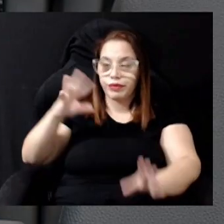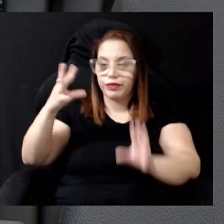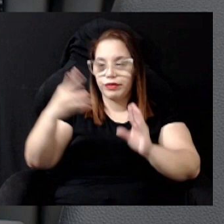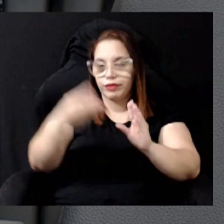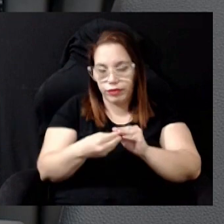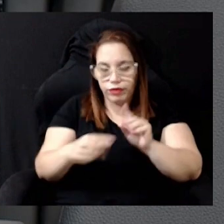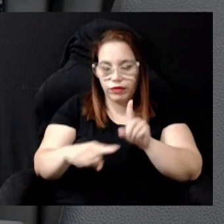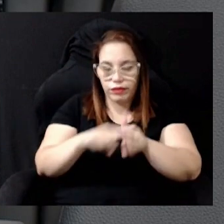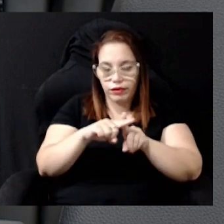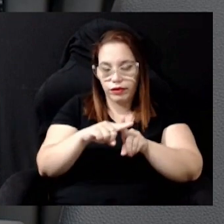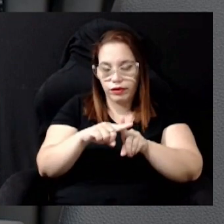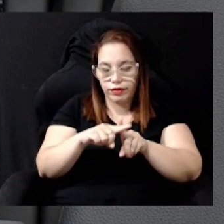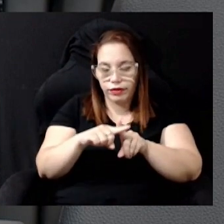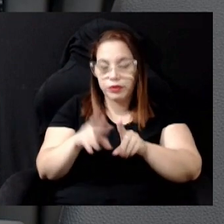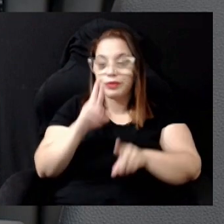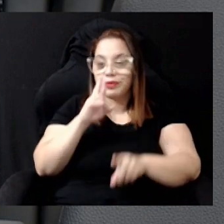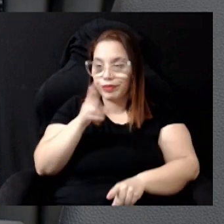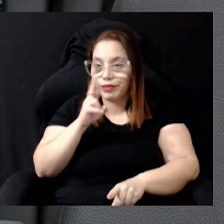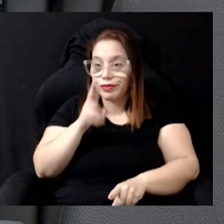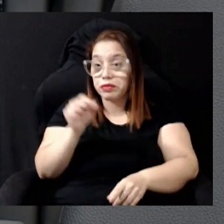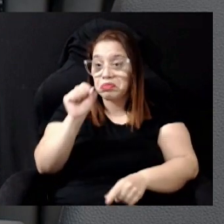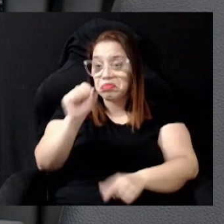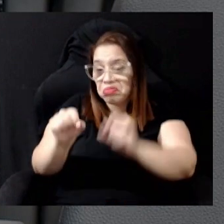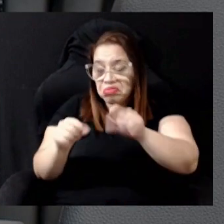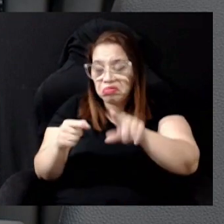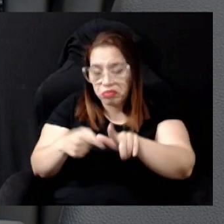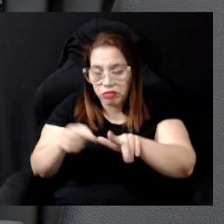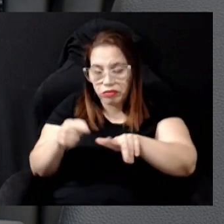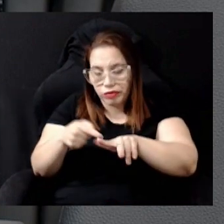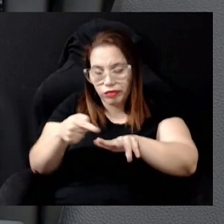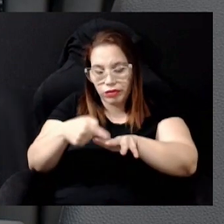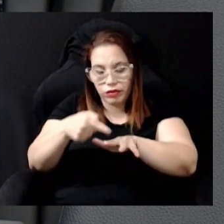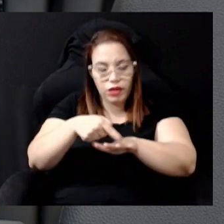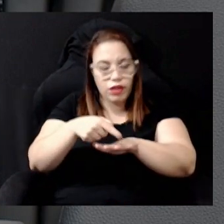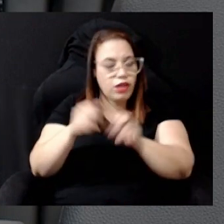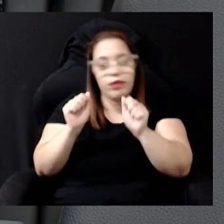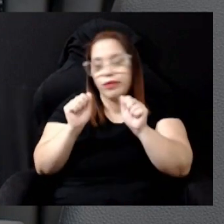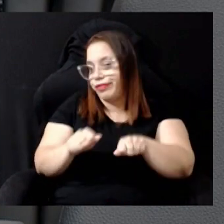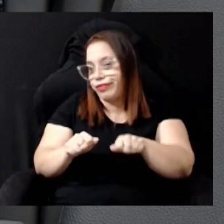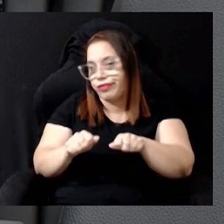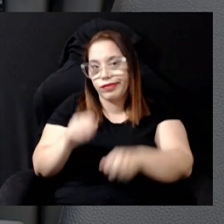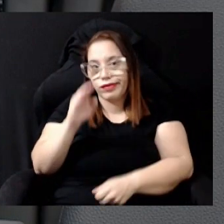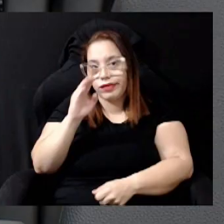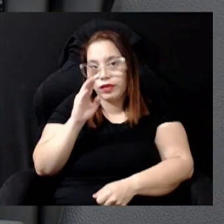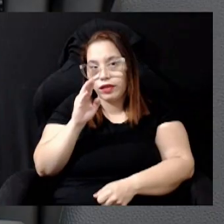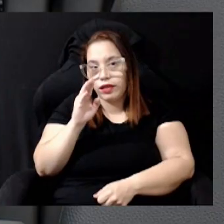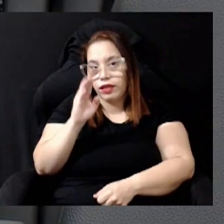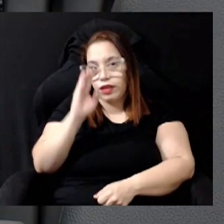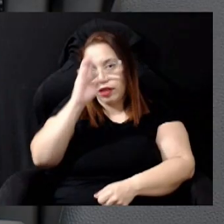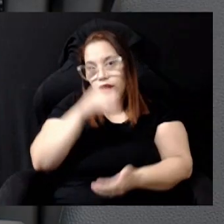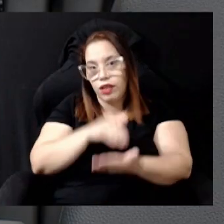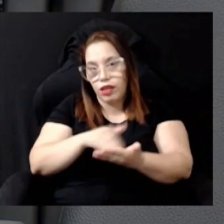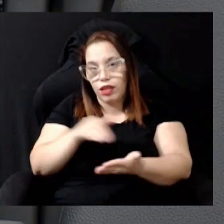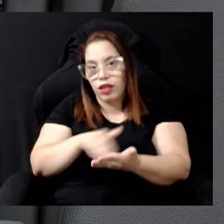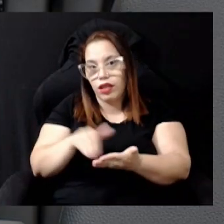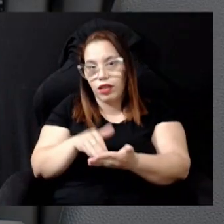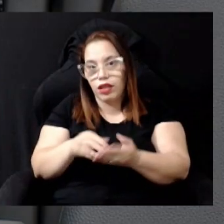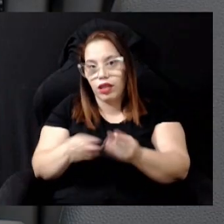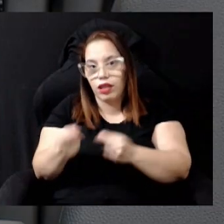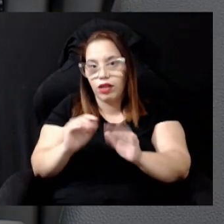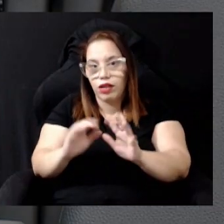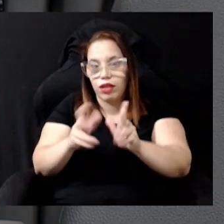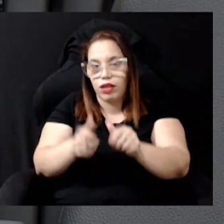resolve essas questões pontuais que às vezes não é possível diretamente pela secretaria dentro do orçamento geral do